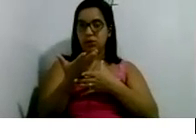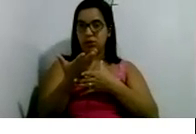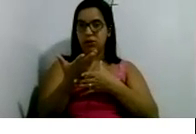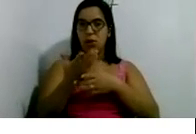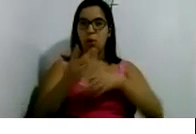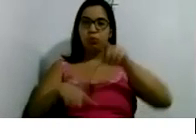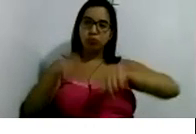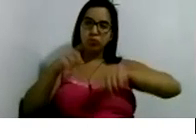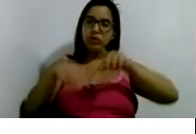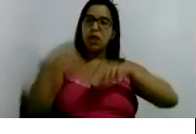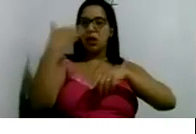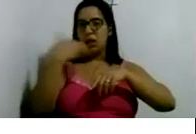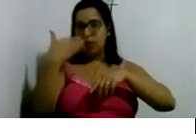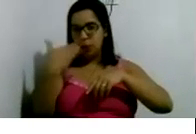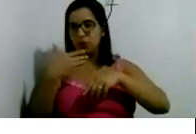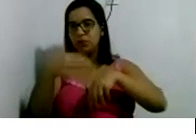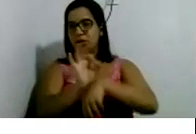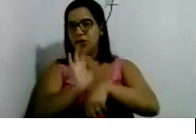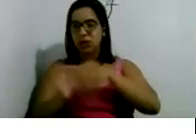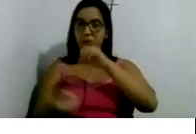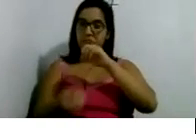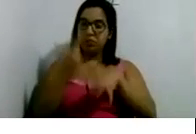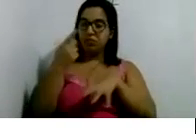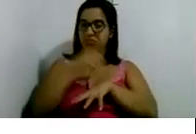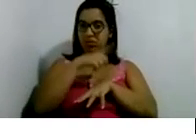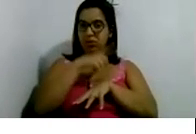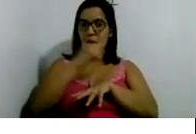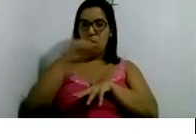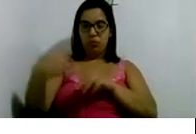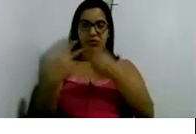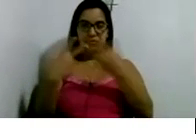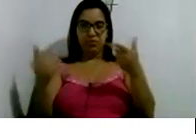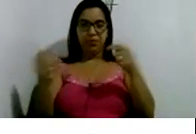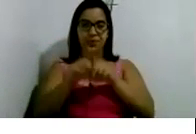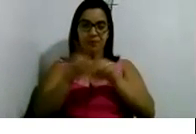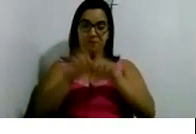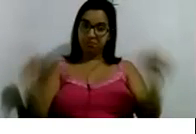como glicogênio pela célula, entre outras, e isso promove